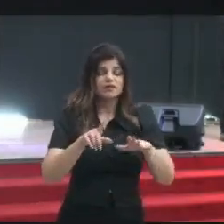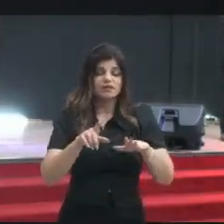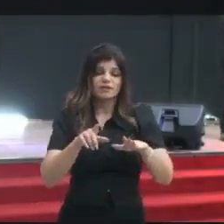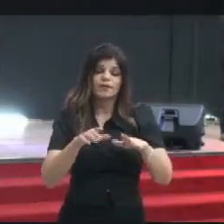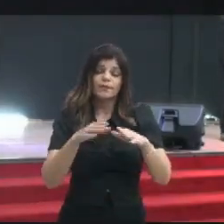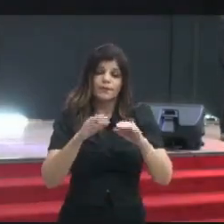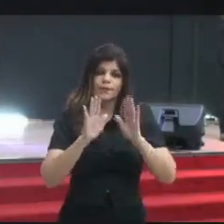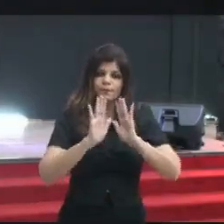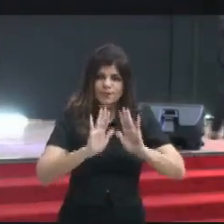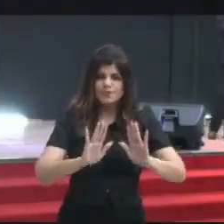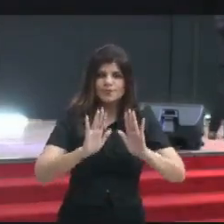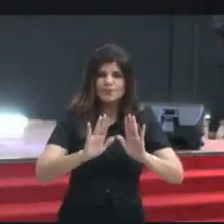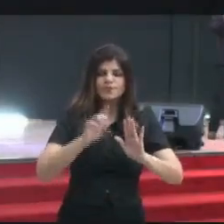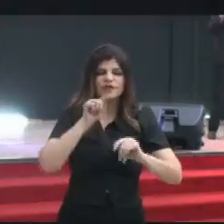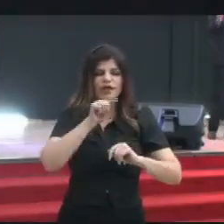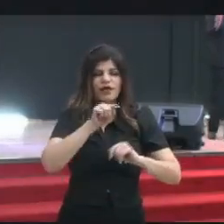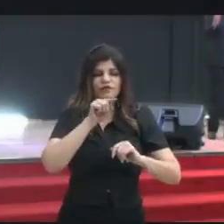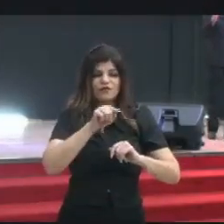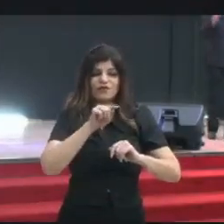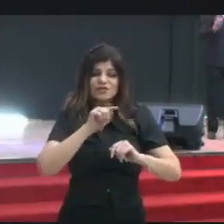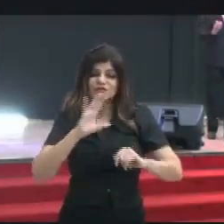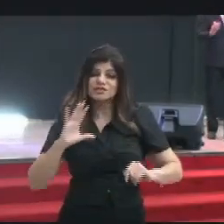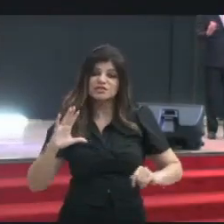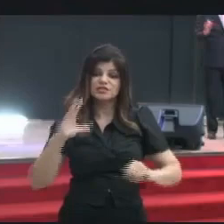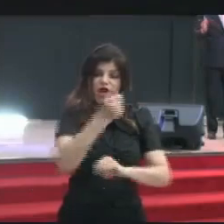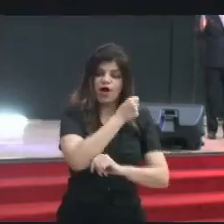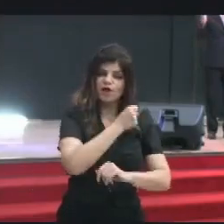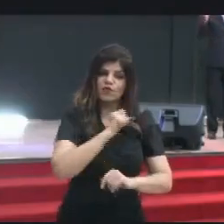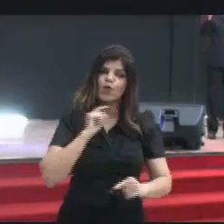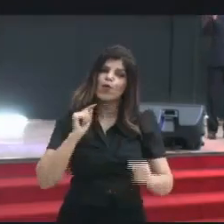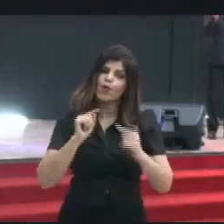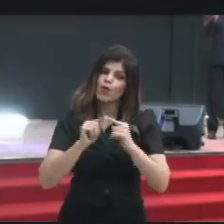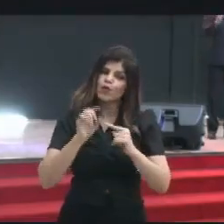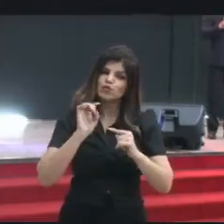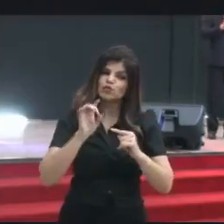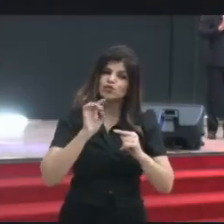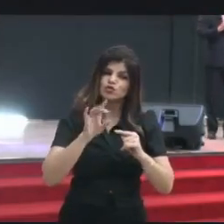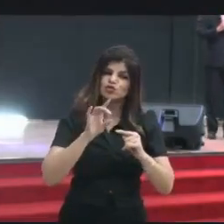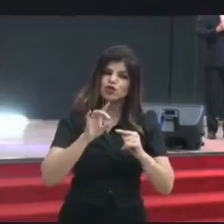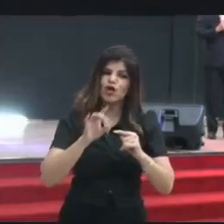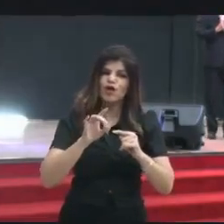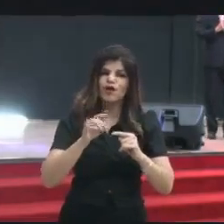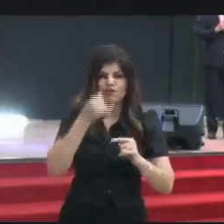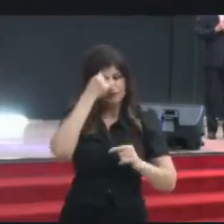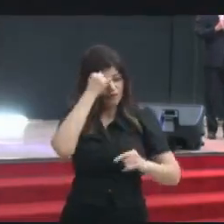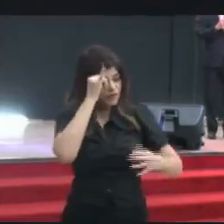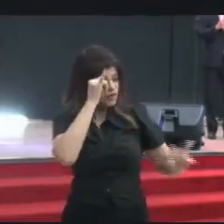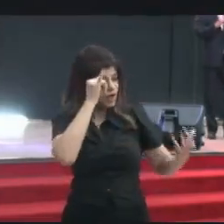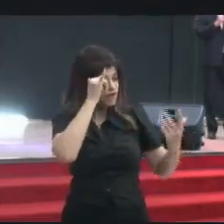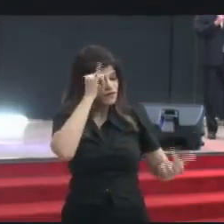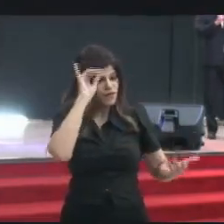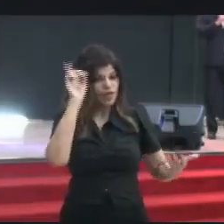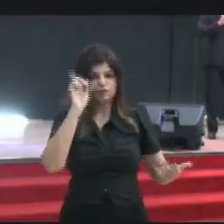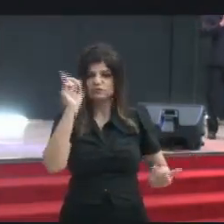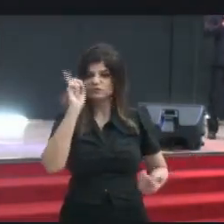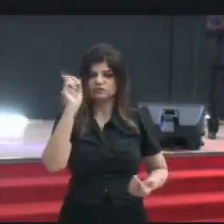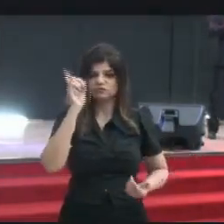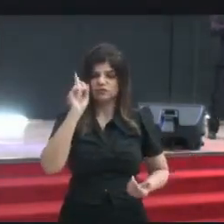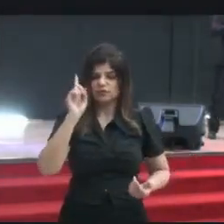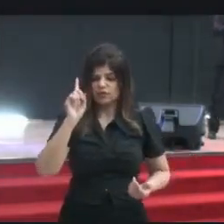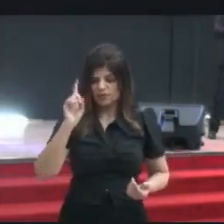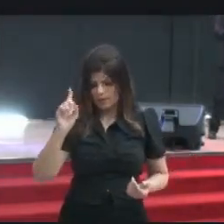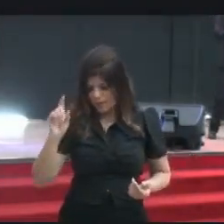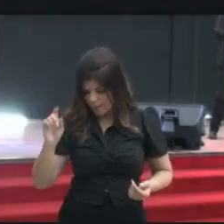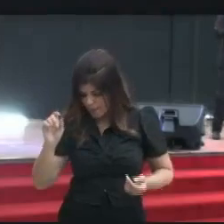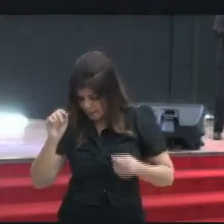algo. Você não foi salvo apenas para não ir para o inferno. Você não foi